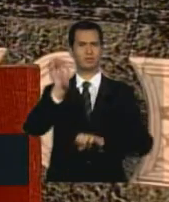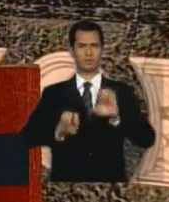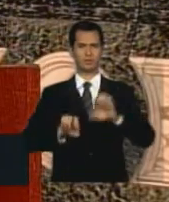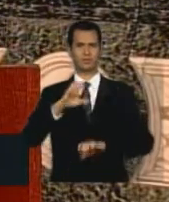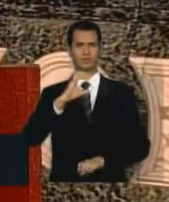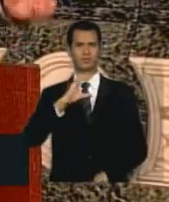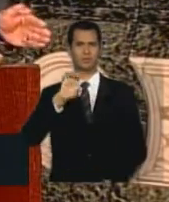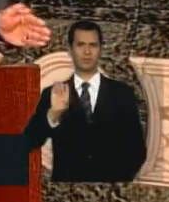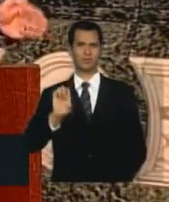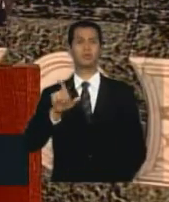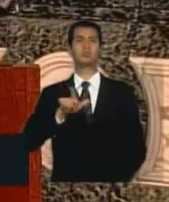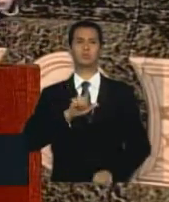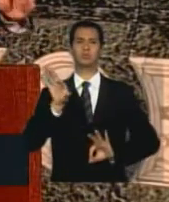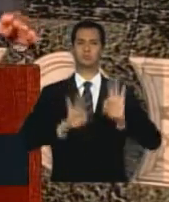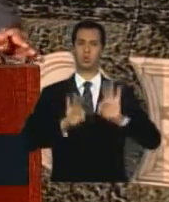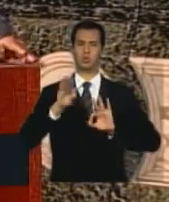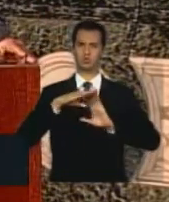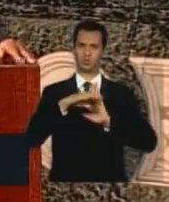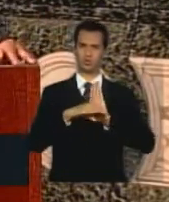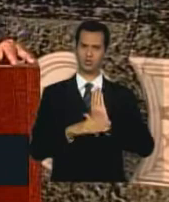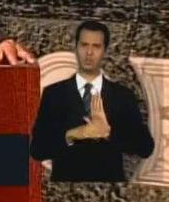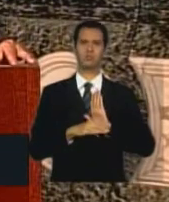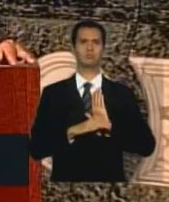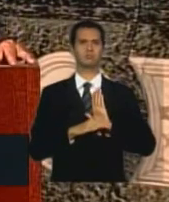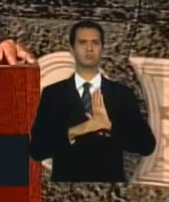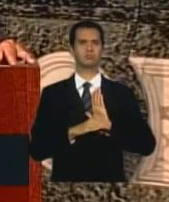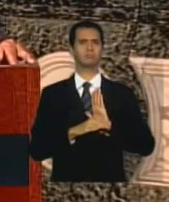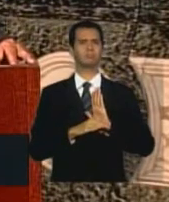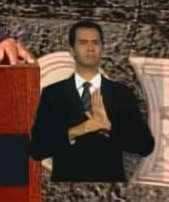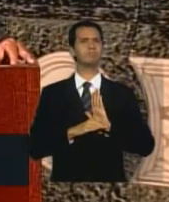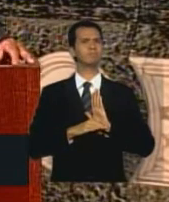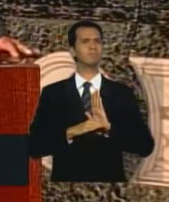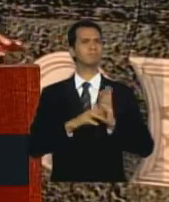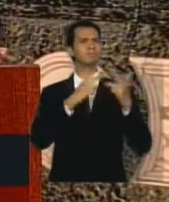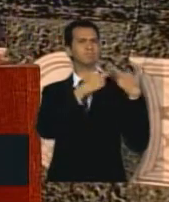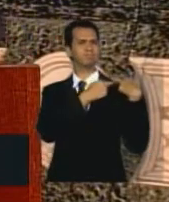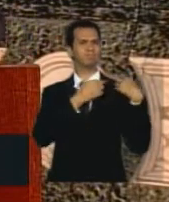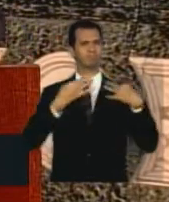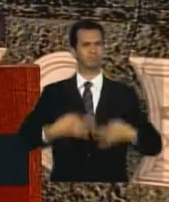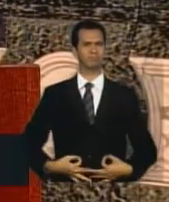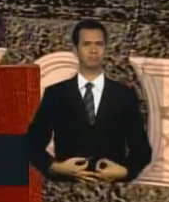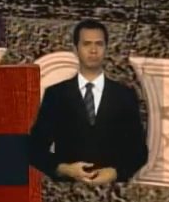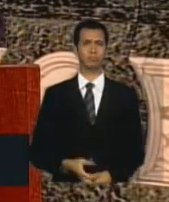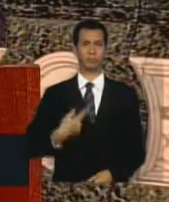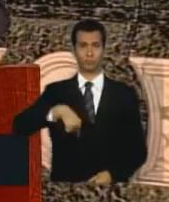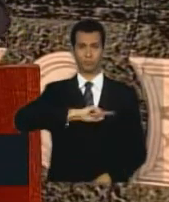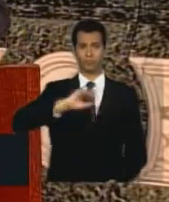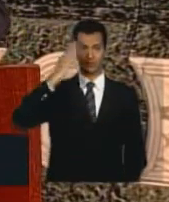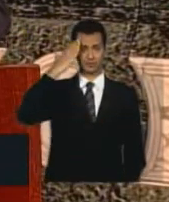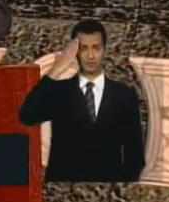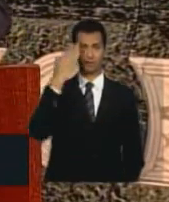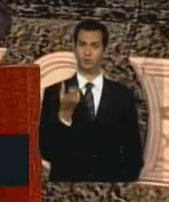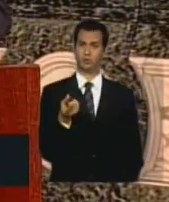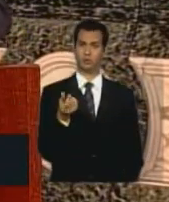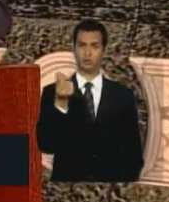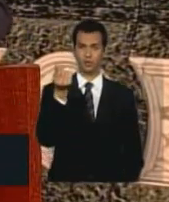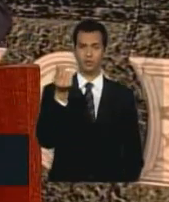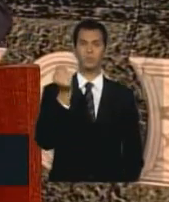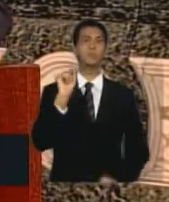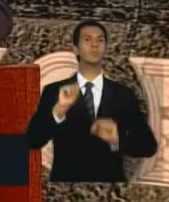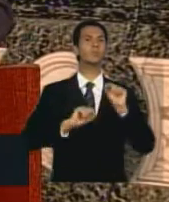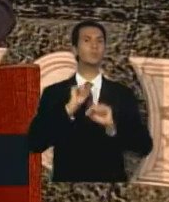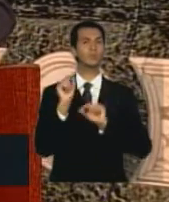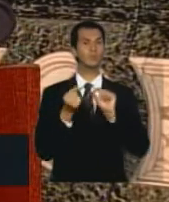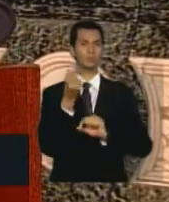prazo, com projetos técnicos de alta responsabilidade. E nós sabemos que esses recursos são recursos